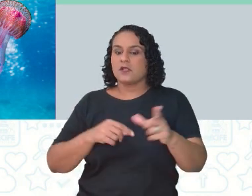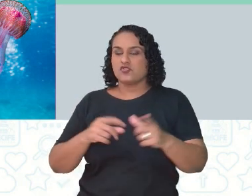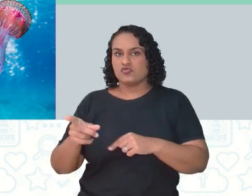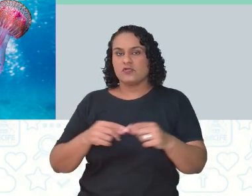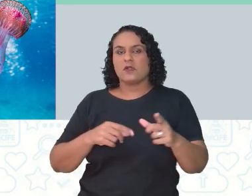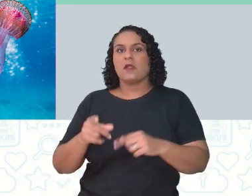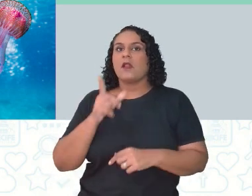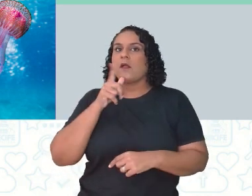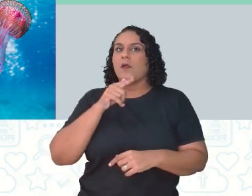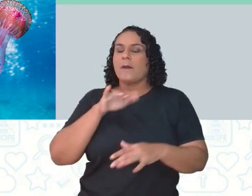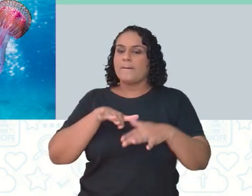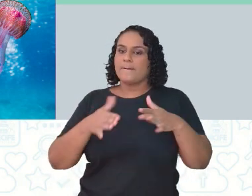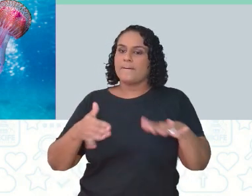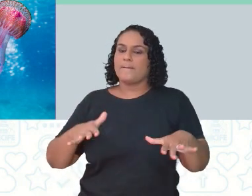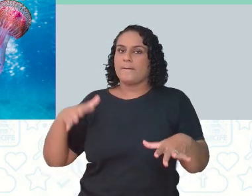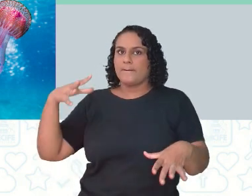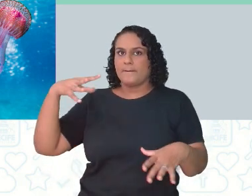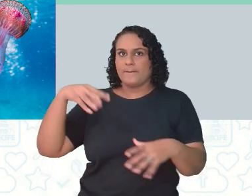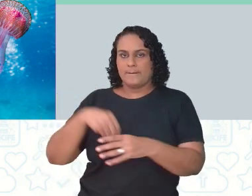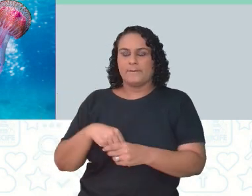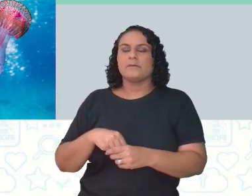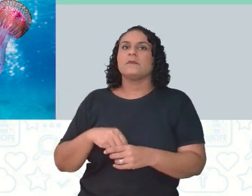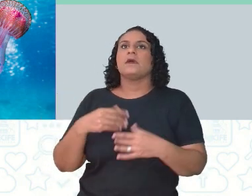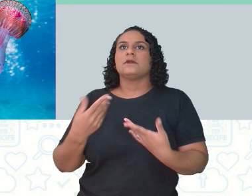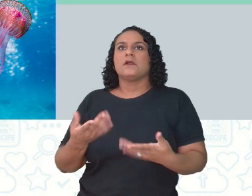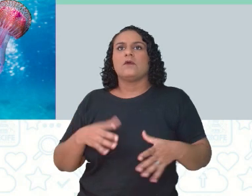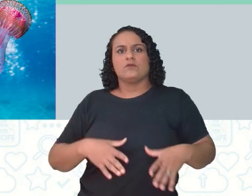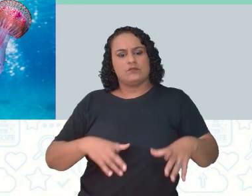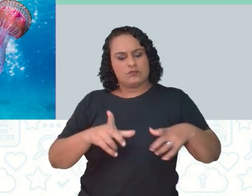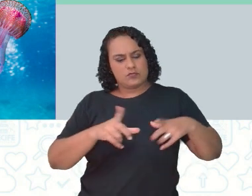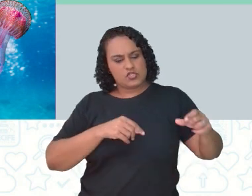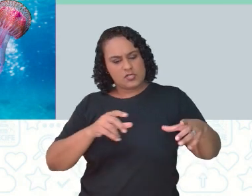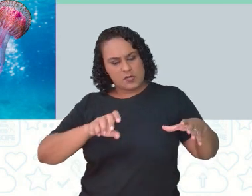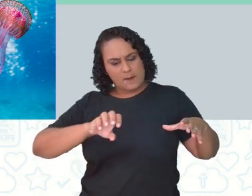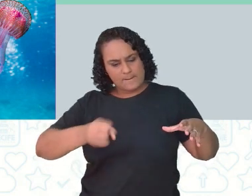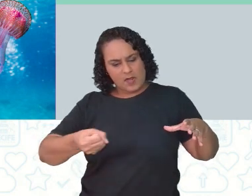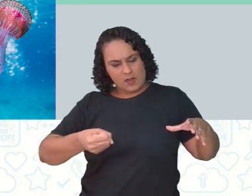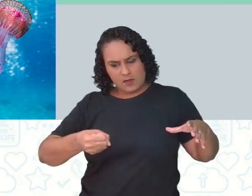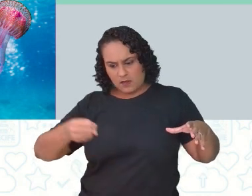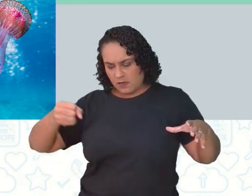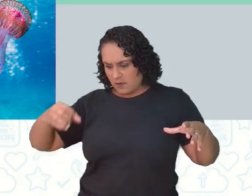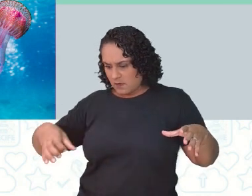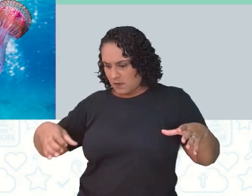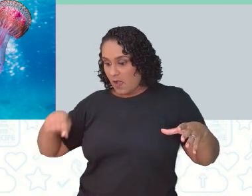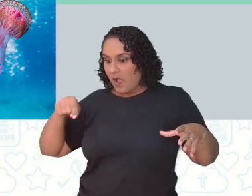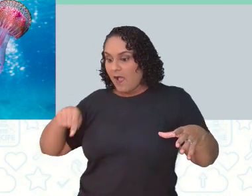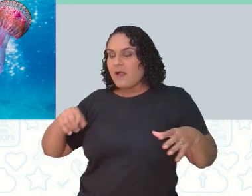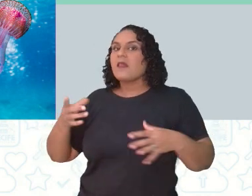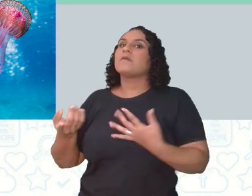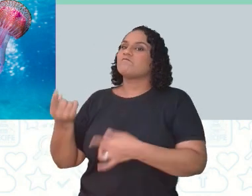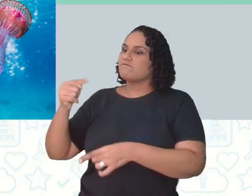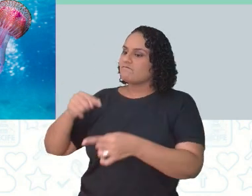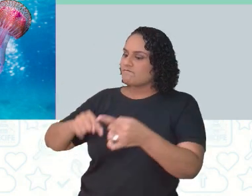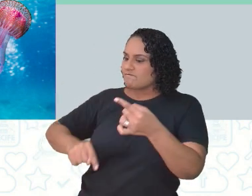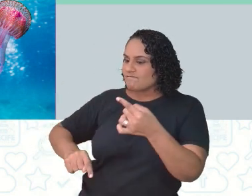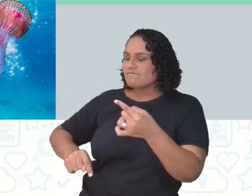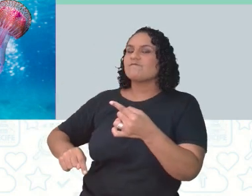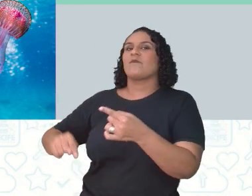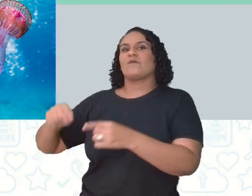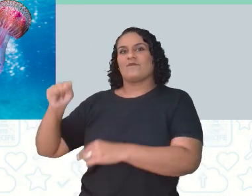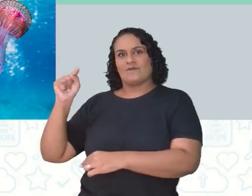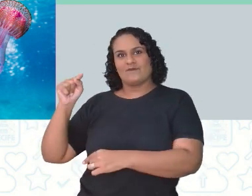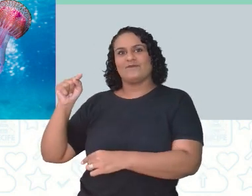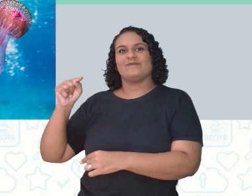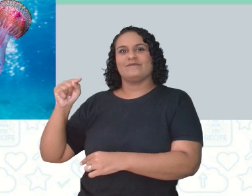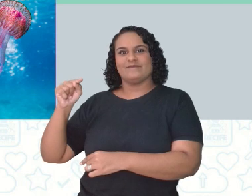mar. Vamos dizer que algum predador quebrou uma parte dela e ela tem o poder dessa fragmentação, ela tem o poder de